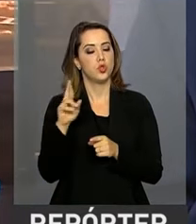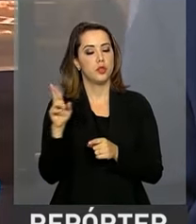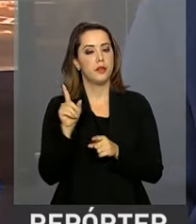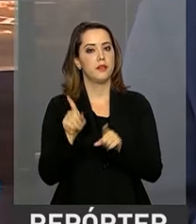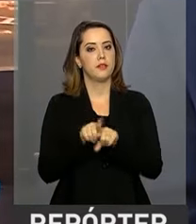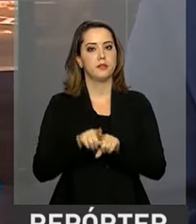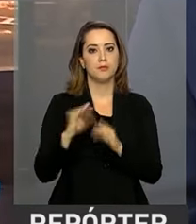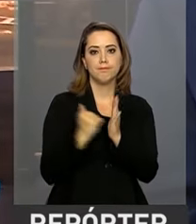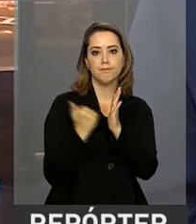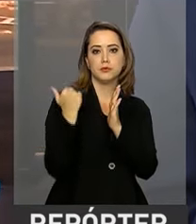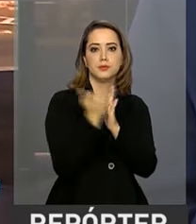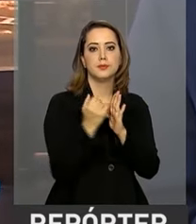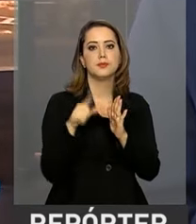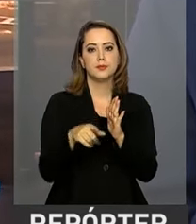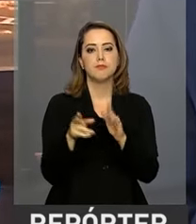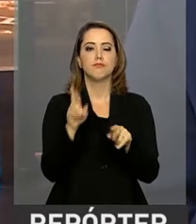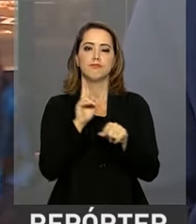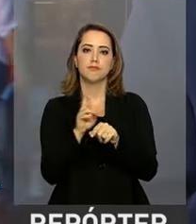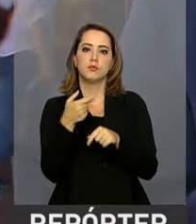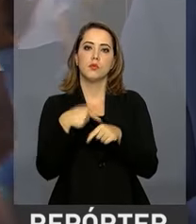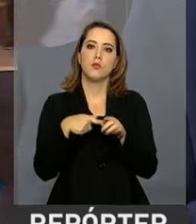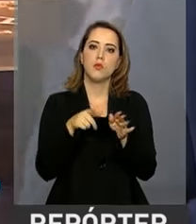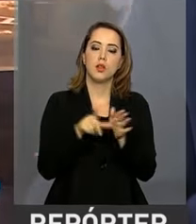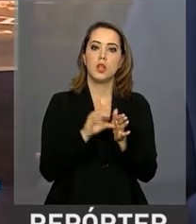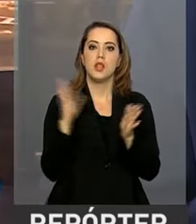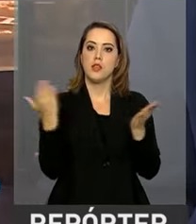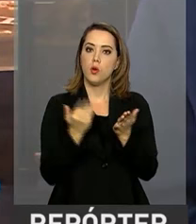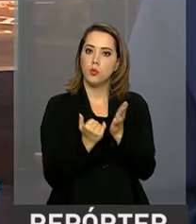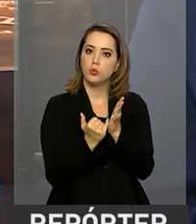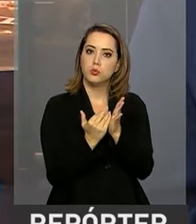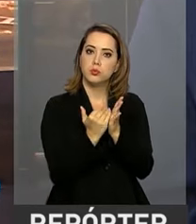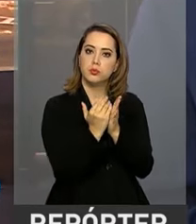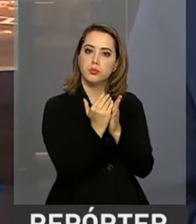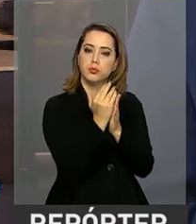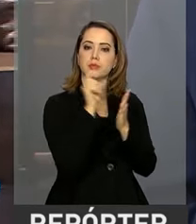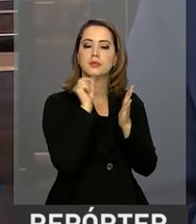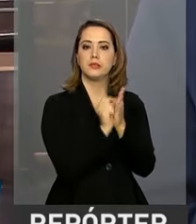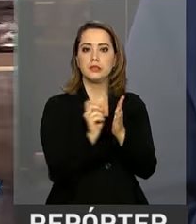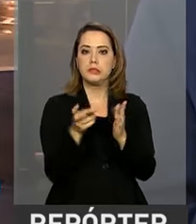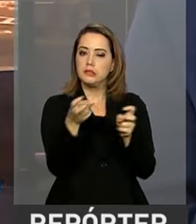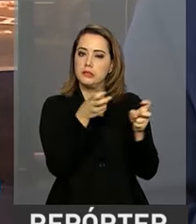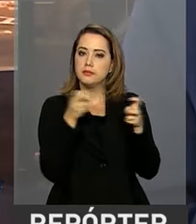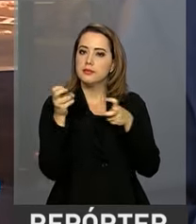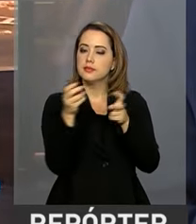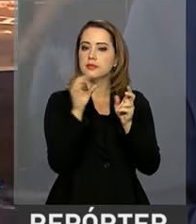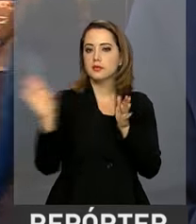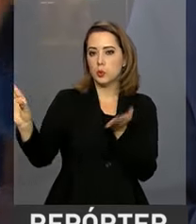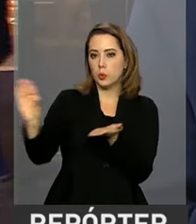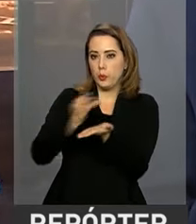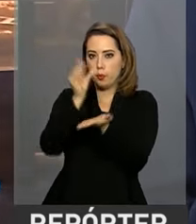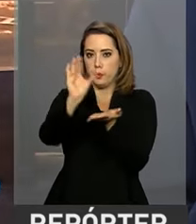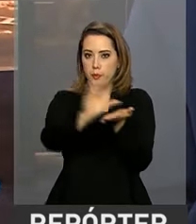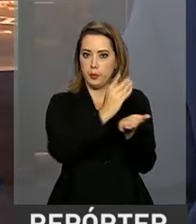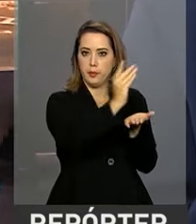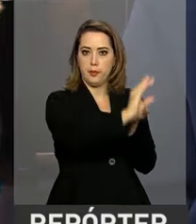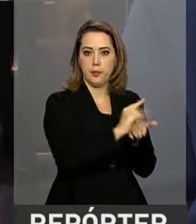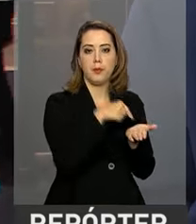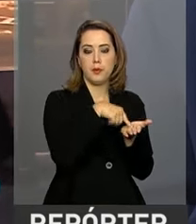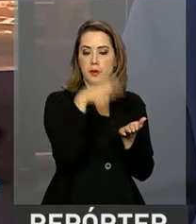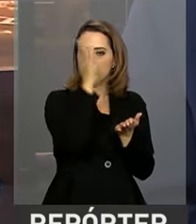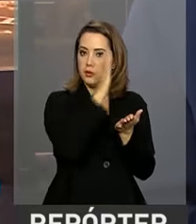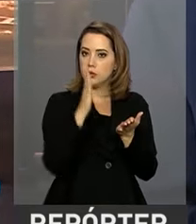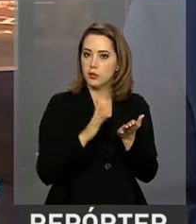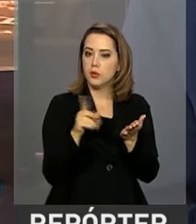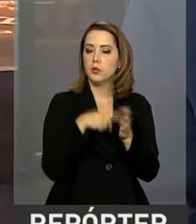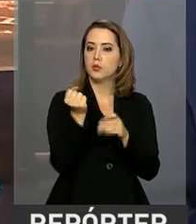também do esperado e revisou para cima a expectativa de investimentos diretos no Brasil para o ano a